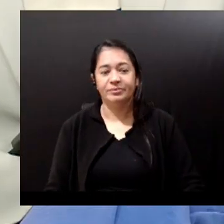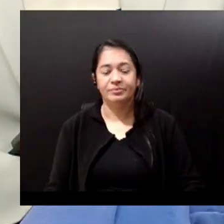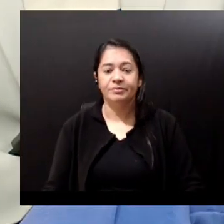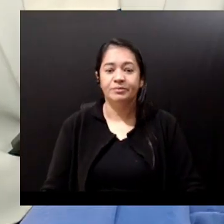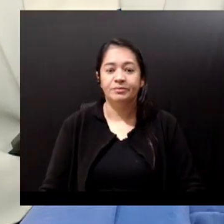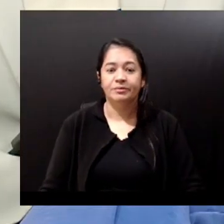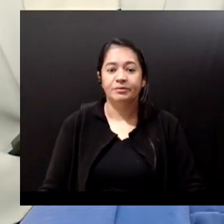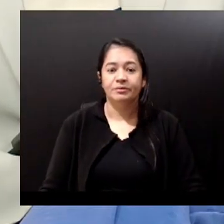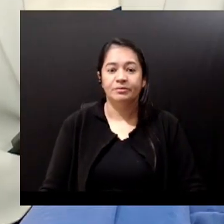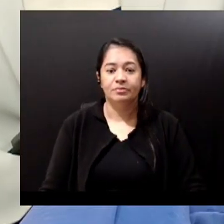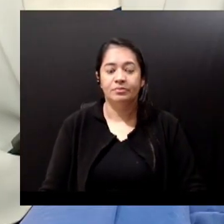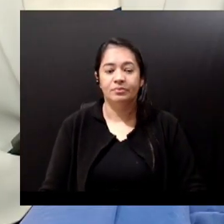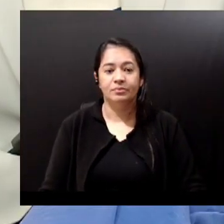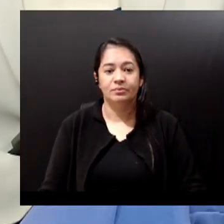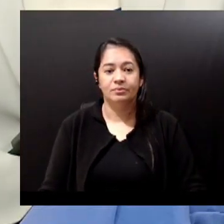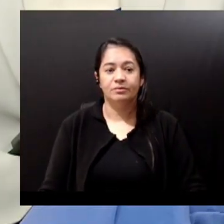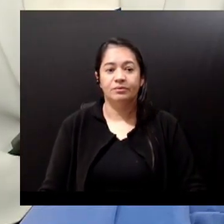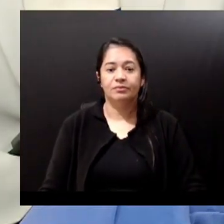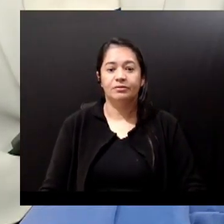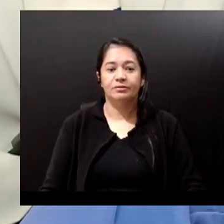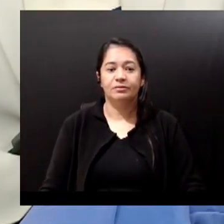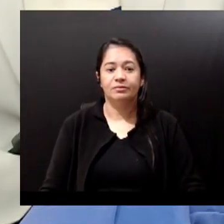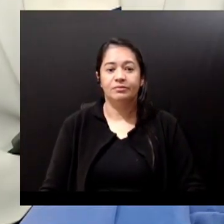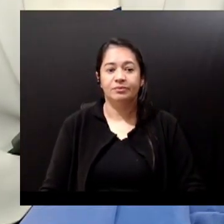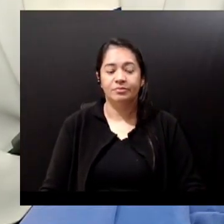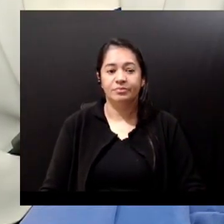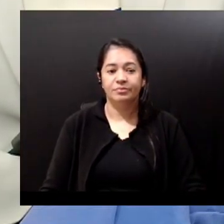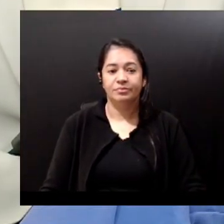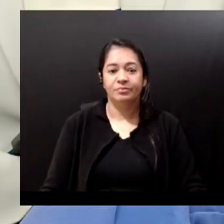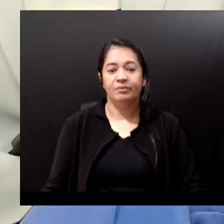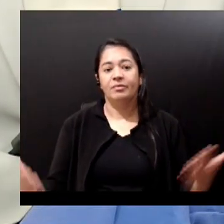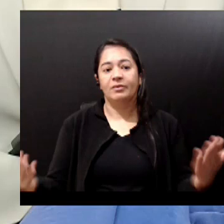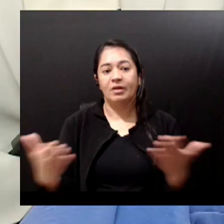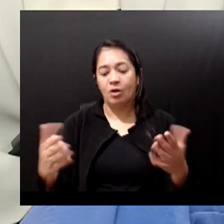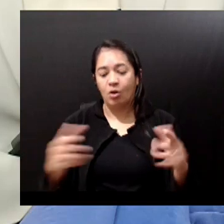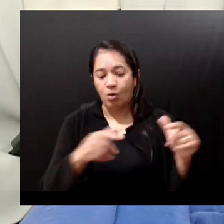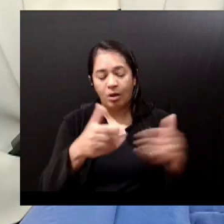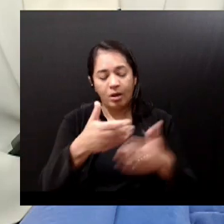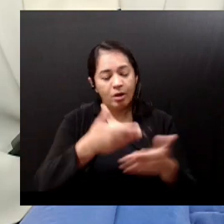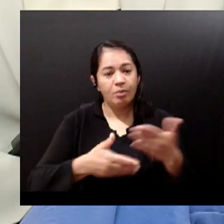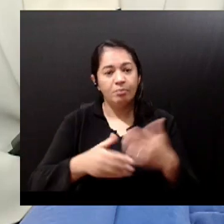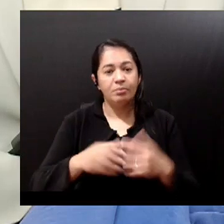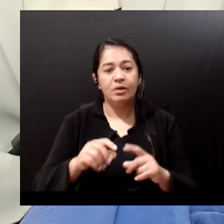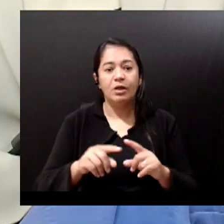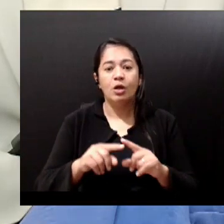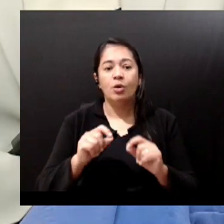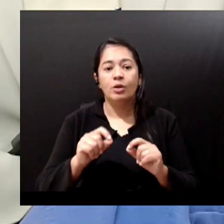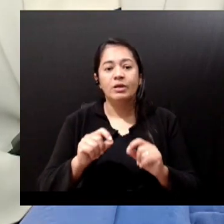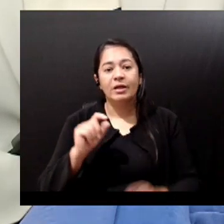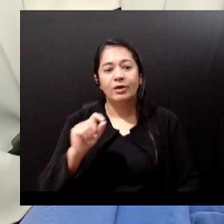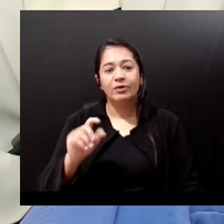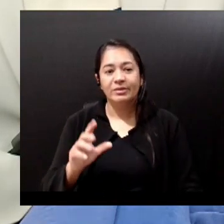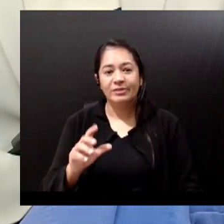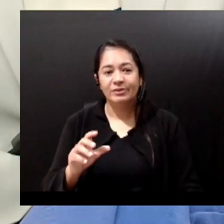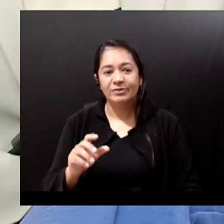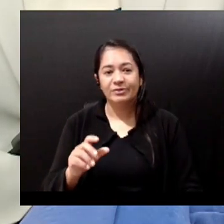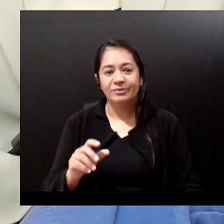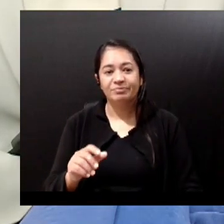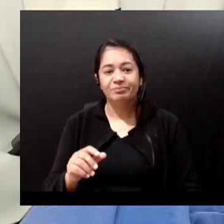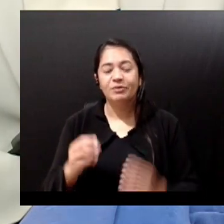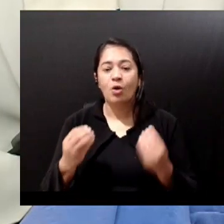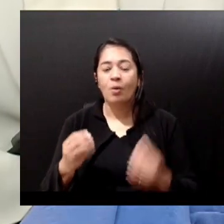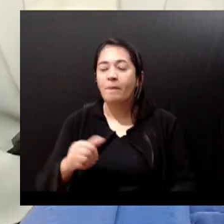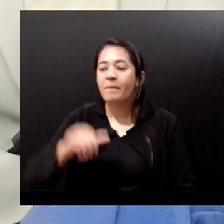do coworking, né, assim, o espaço Aham. compartilhado, o que vai te balizar é a neurose obsessiva. Quanto mais neurótico você for